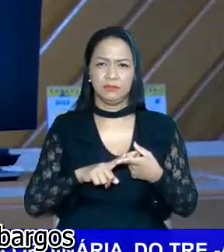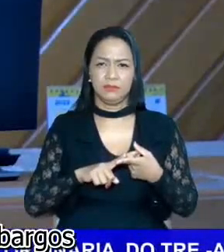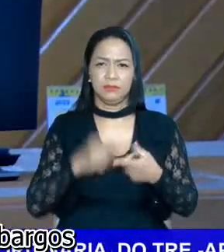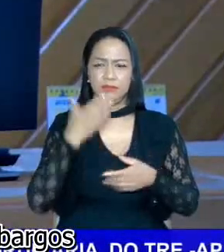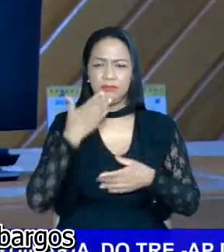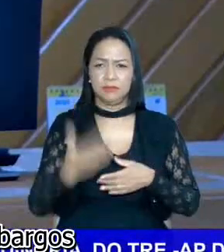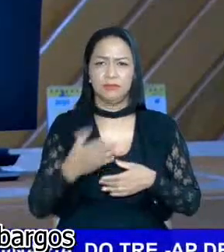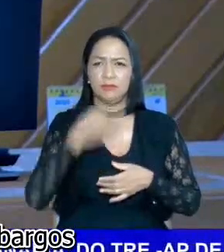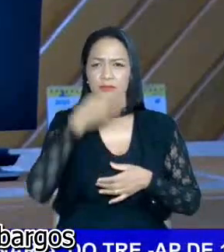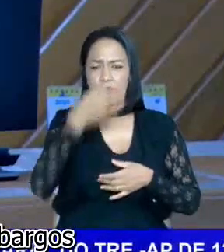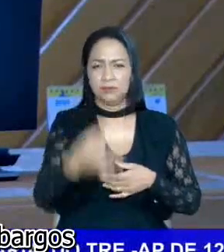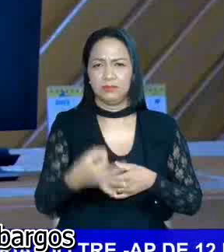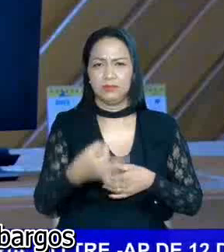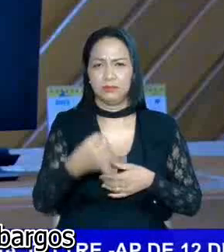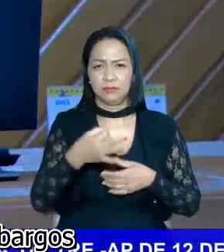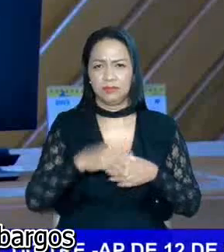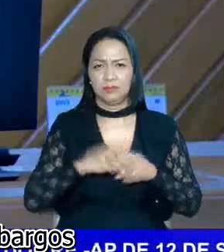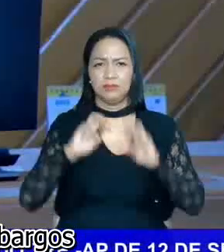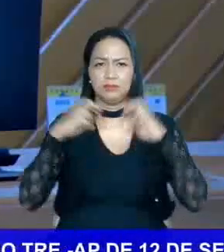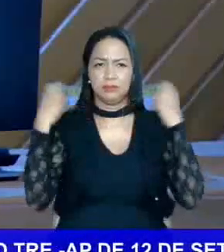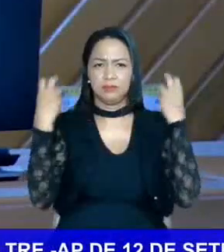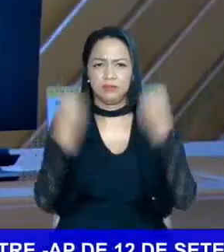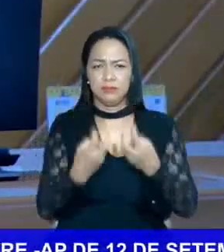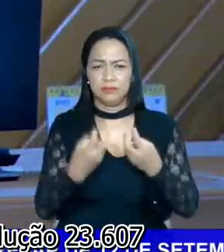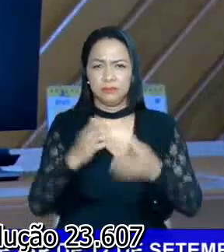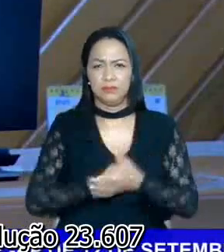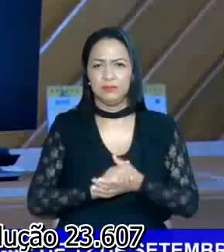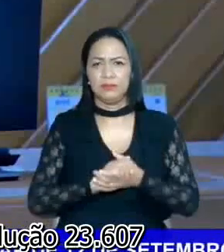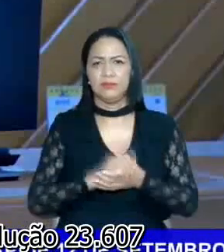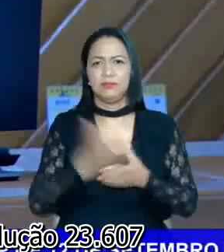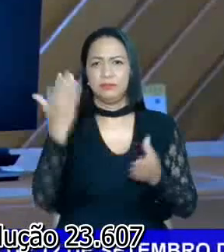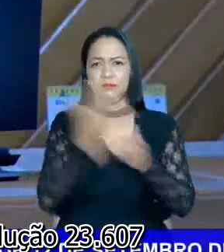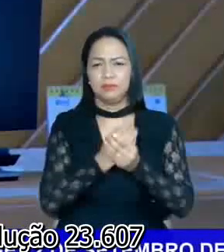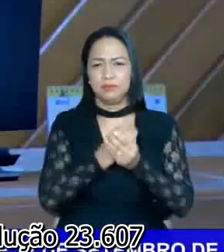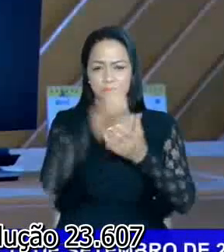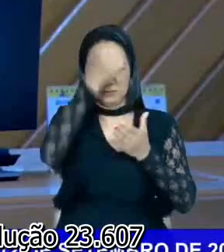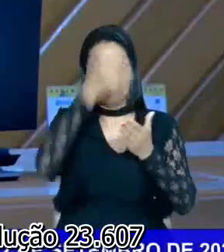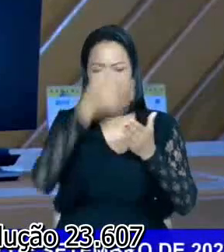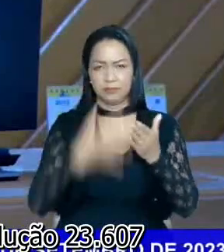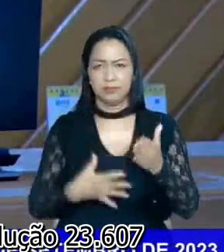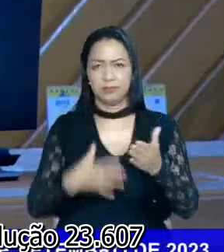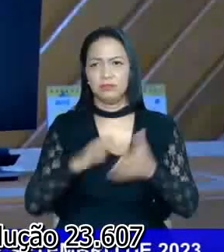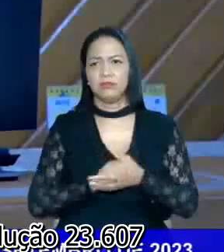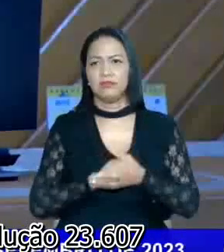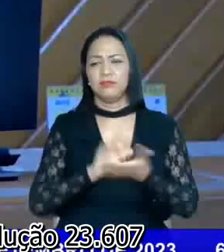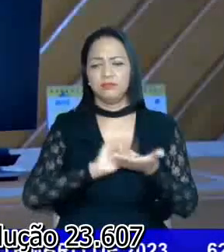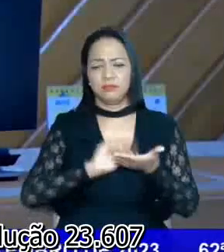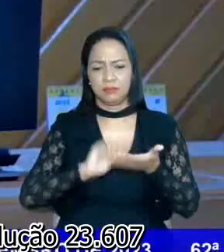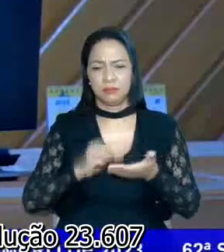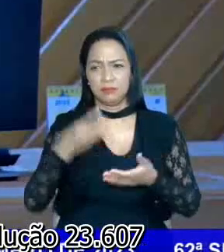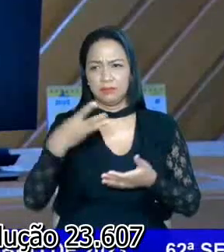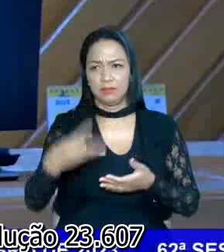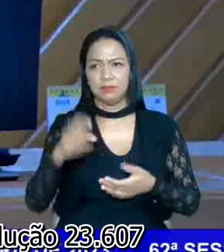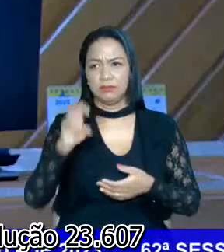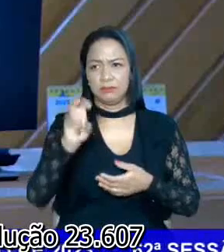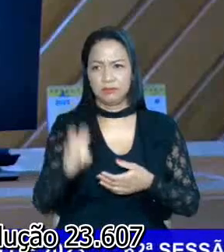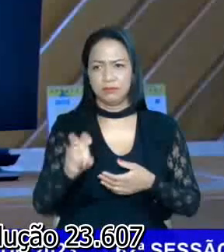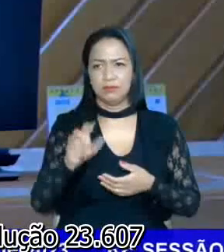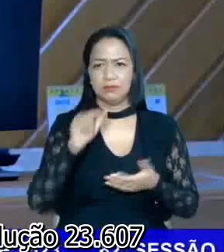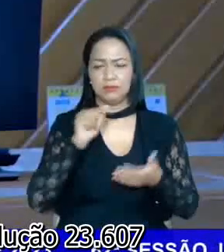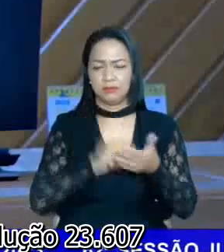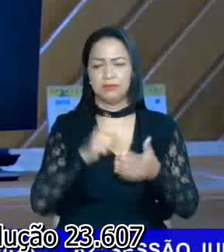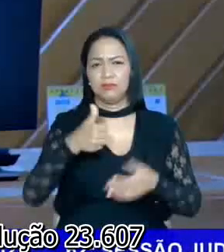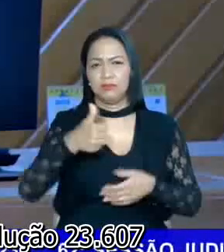pedido para a manifestação dessa Corte, nesses embargos, sobre a aplicação do artigo 35,